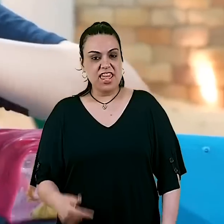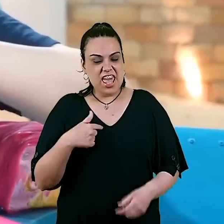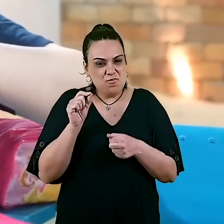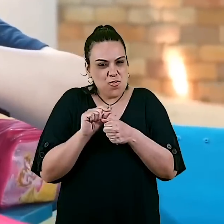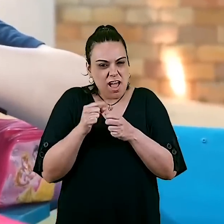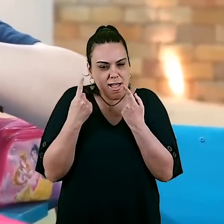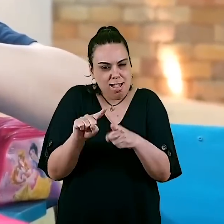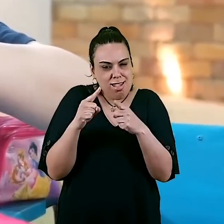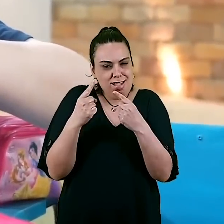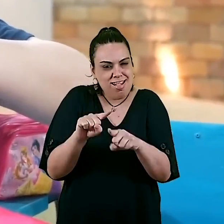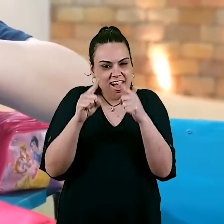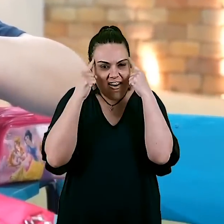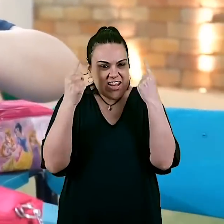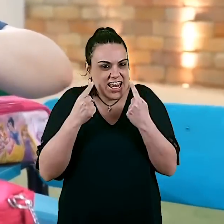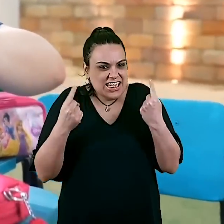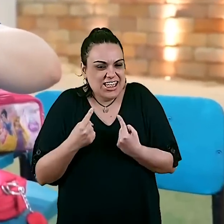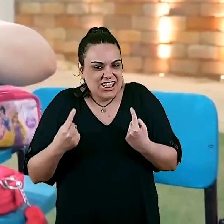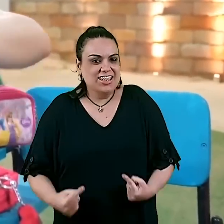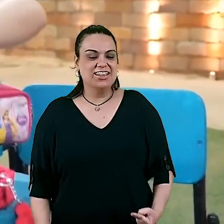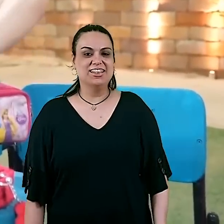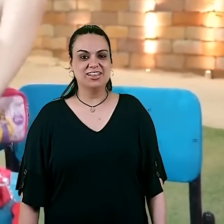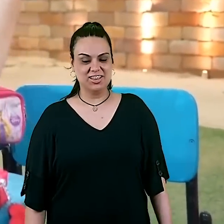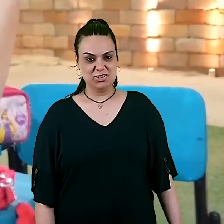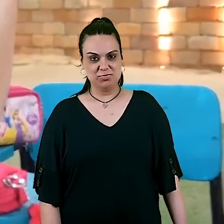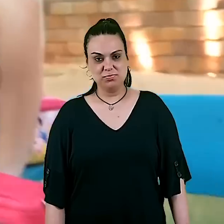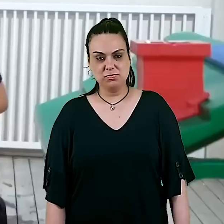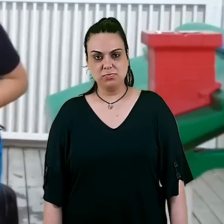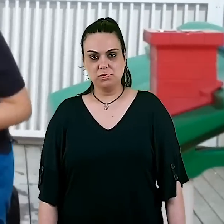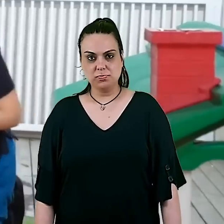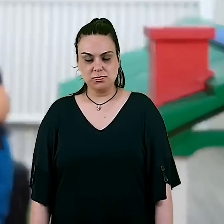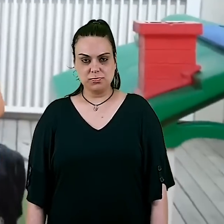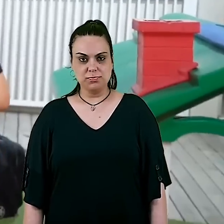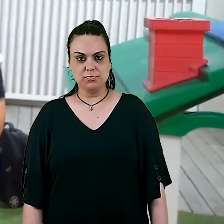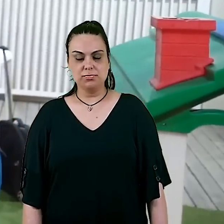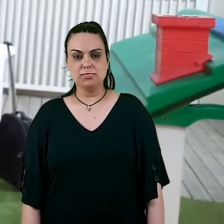Eu vou fazer uma trollagem com a Valentina.